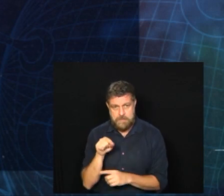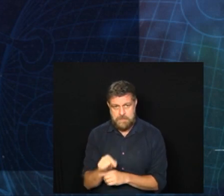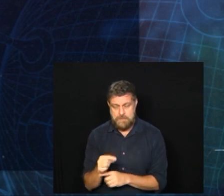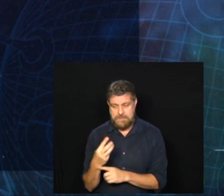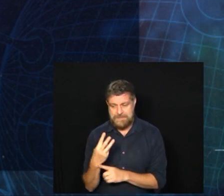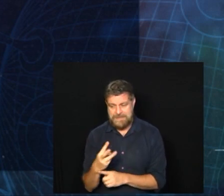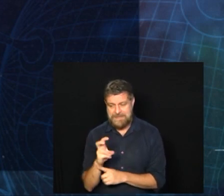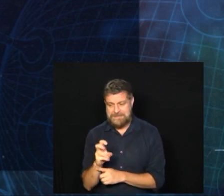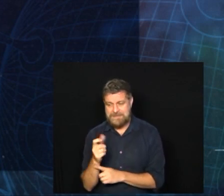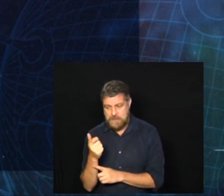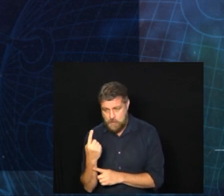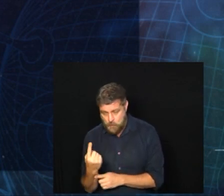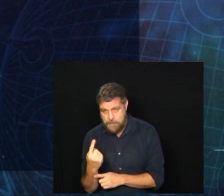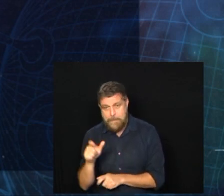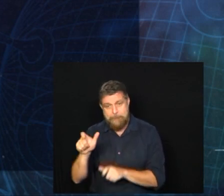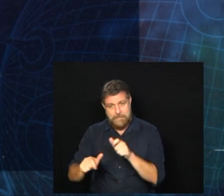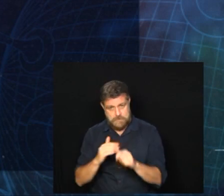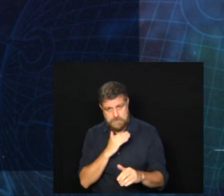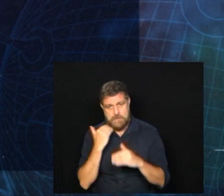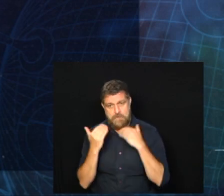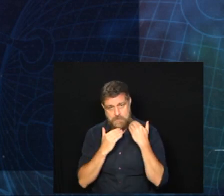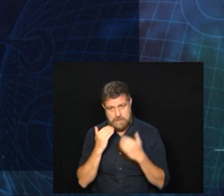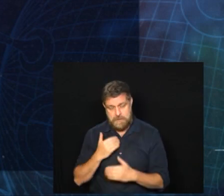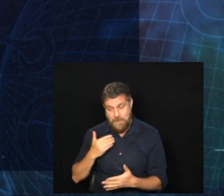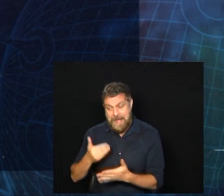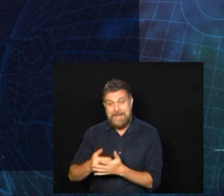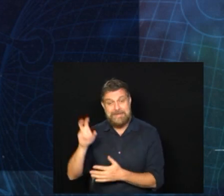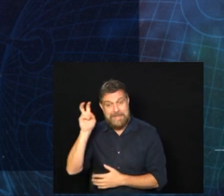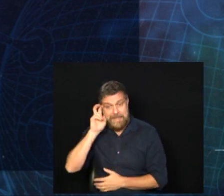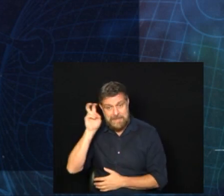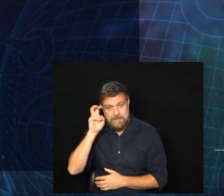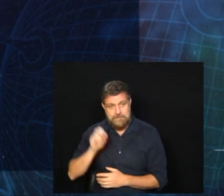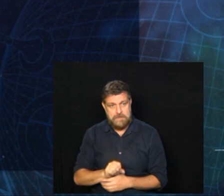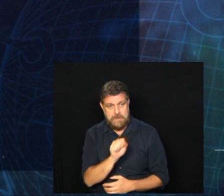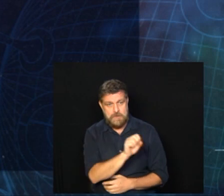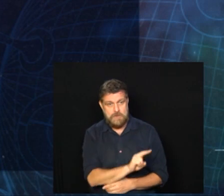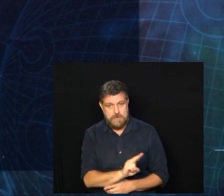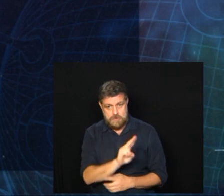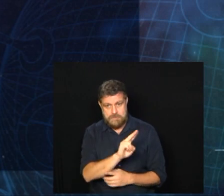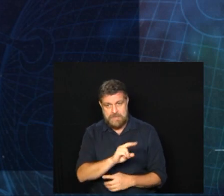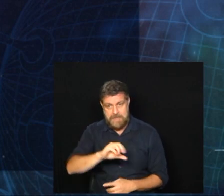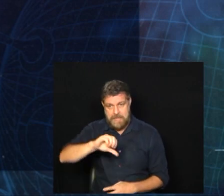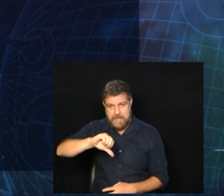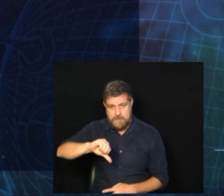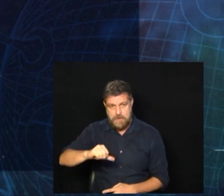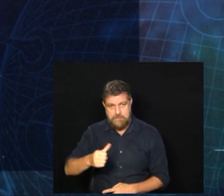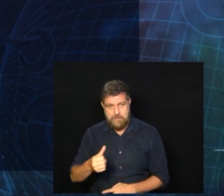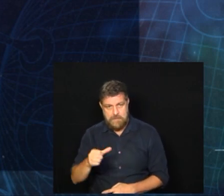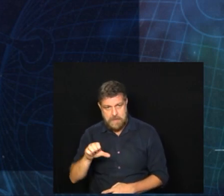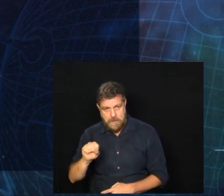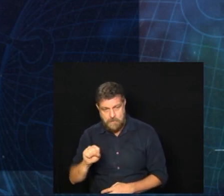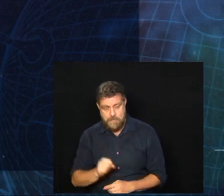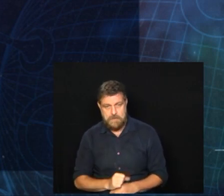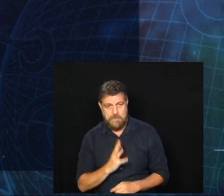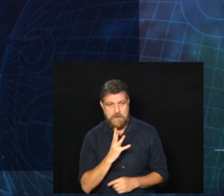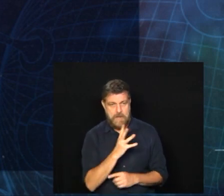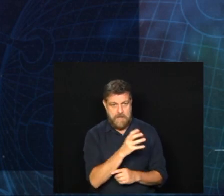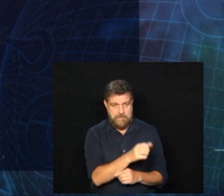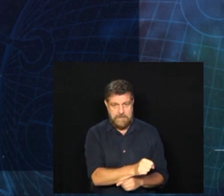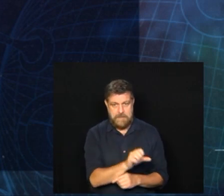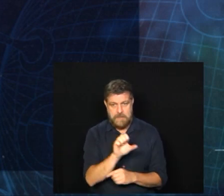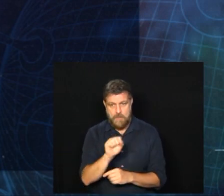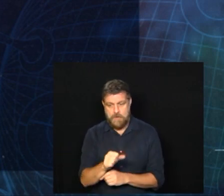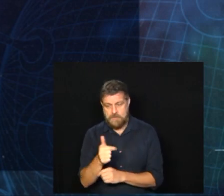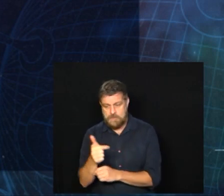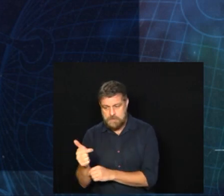4.351 mortes até esta quinta-feira devido à Covid. Sumaré, 968, Americana, 822,